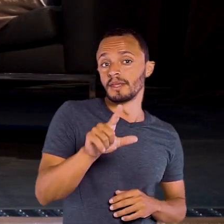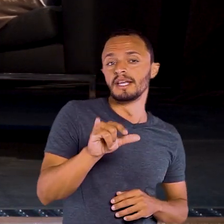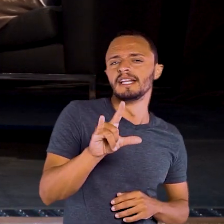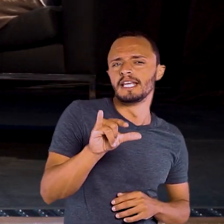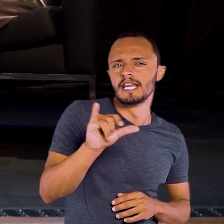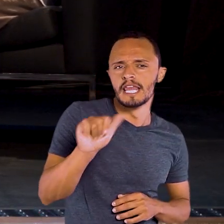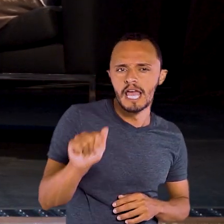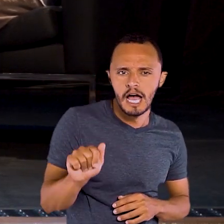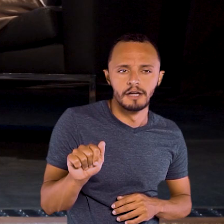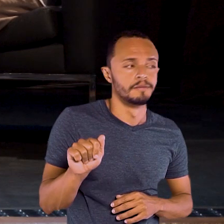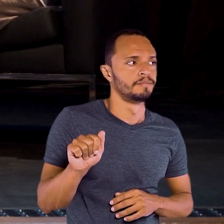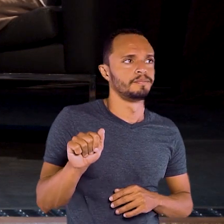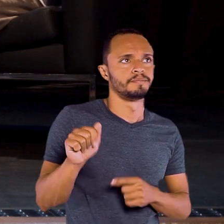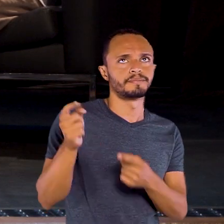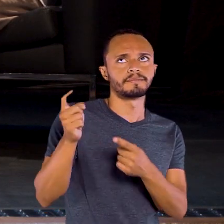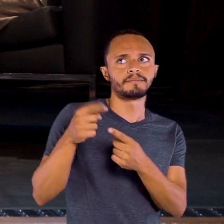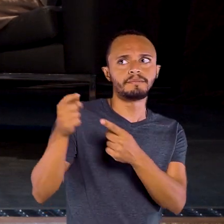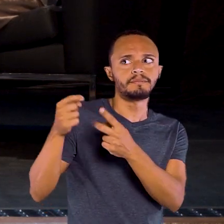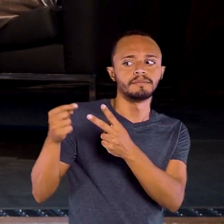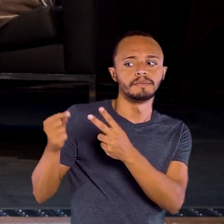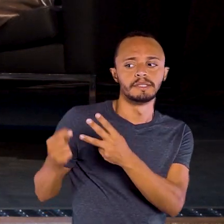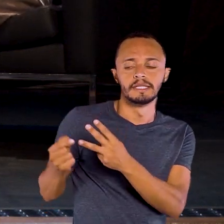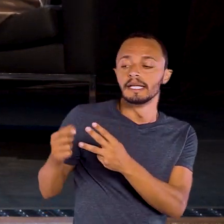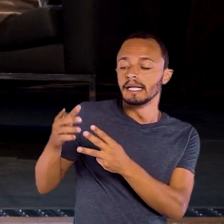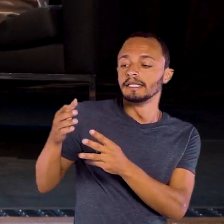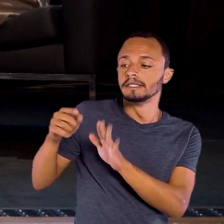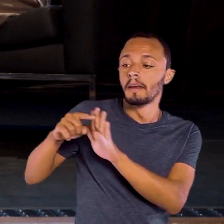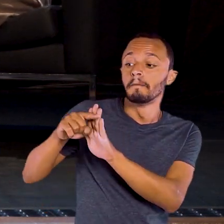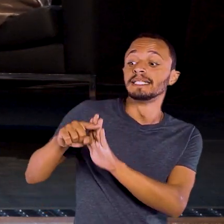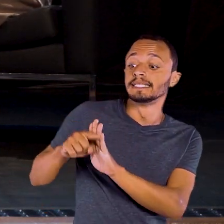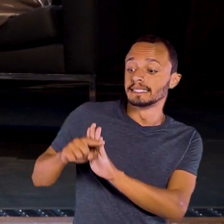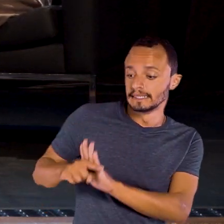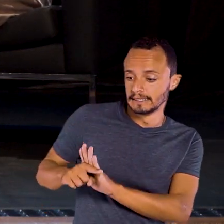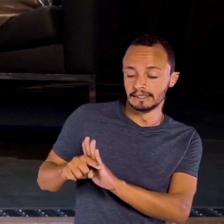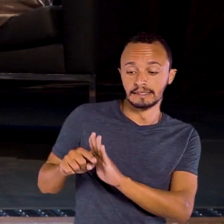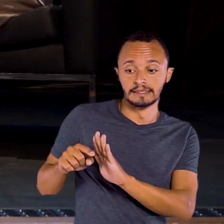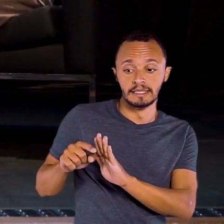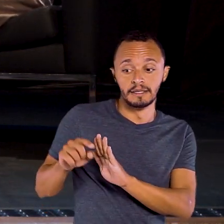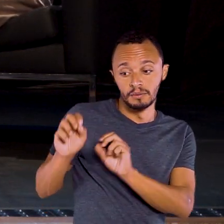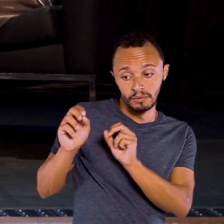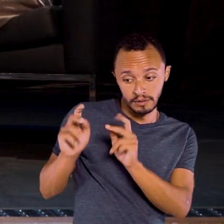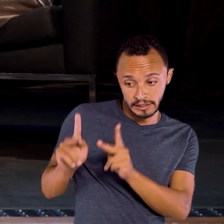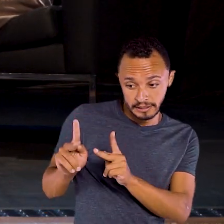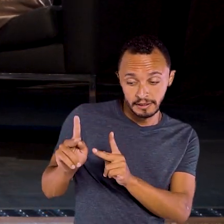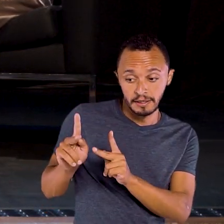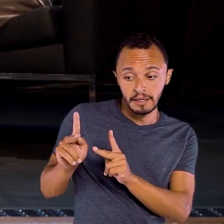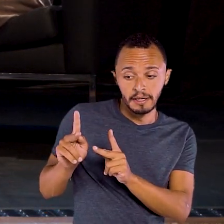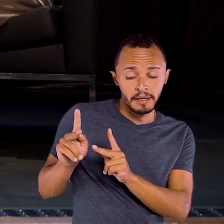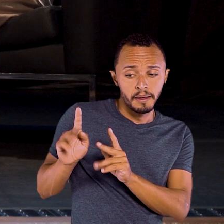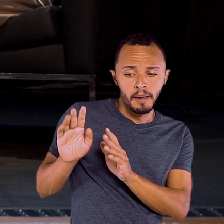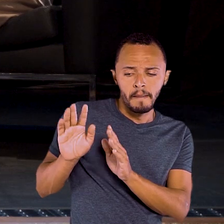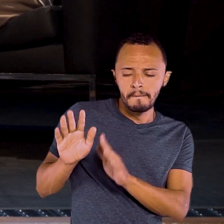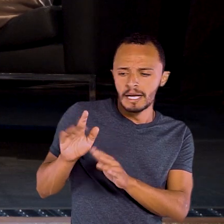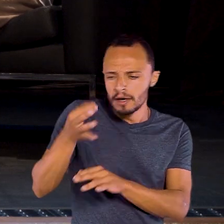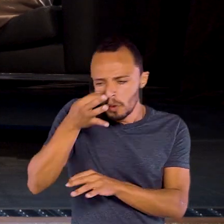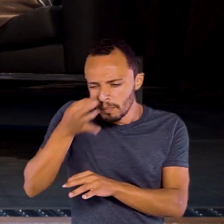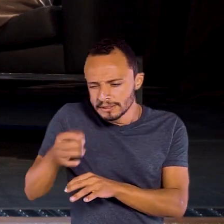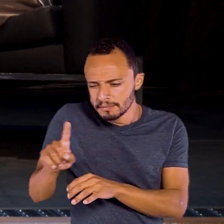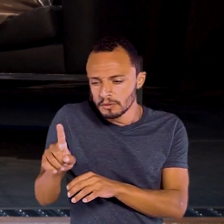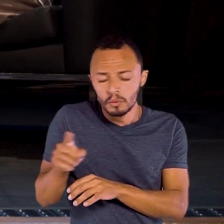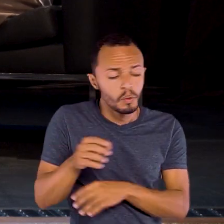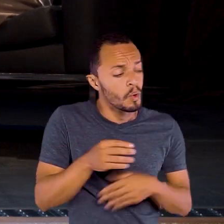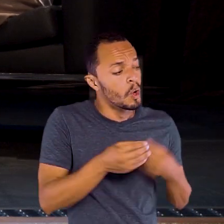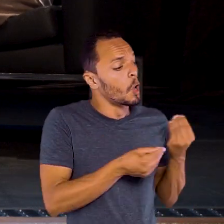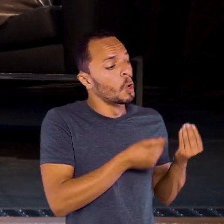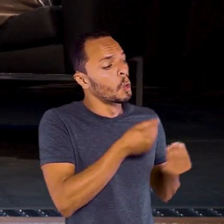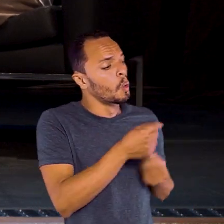não falo deles, não percebem isso na pesquisa. Como é que você fez? Qual é o seu